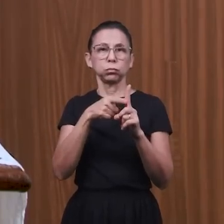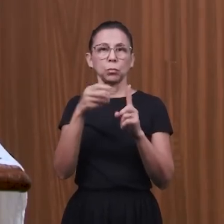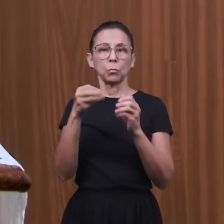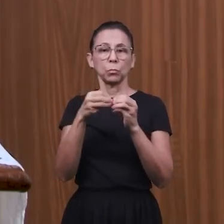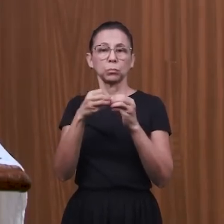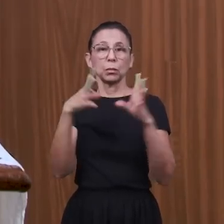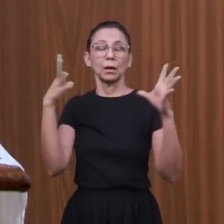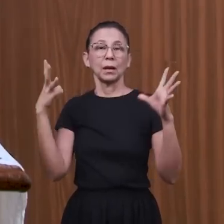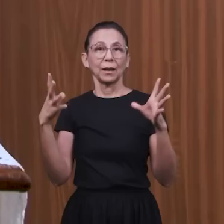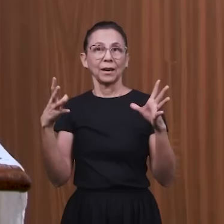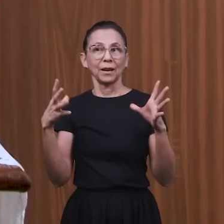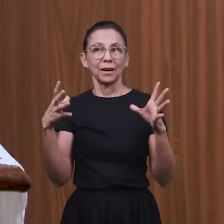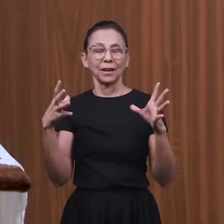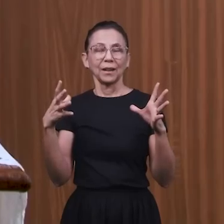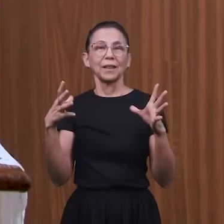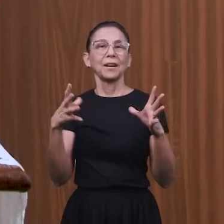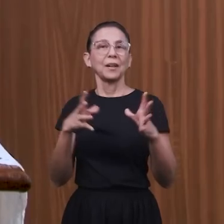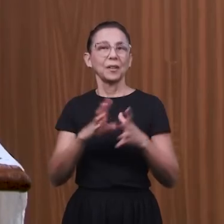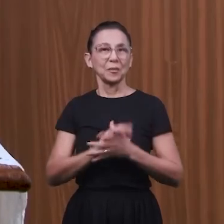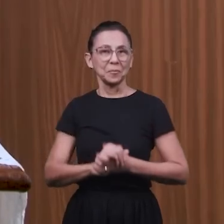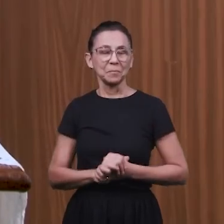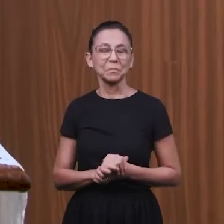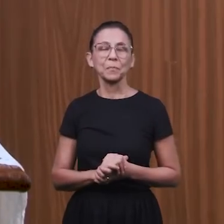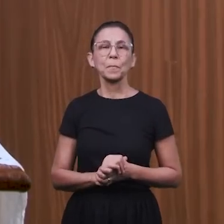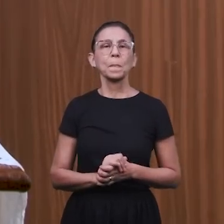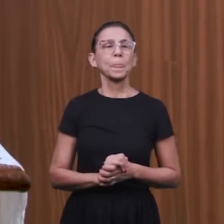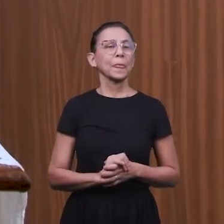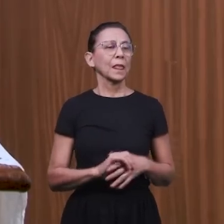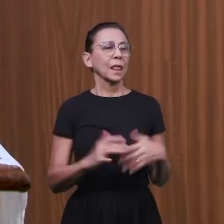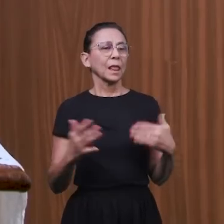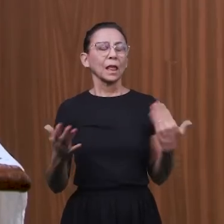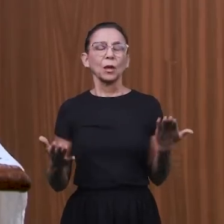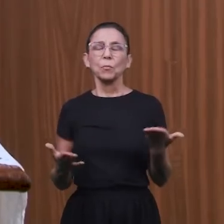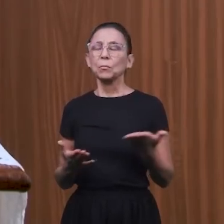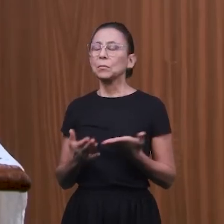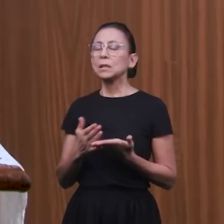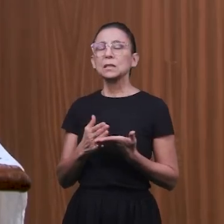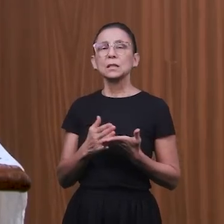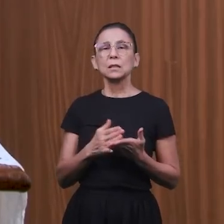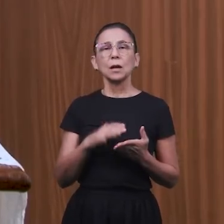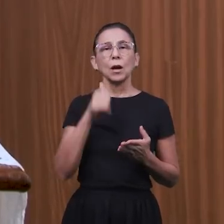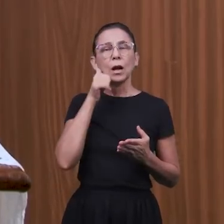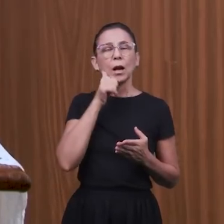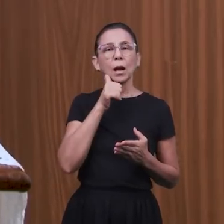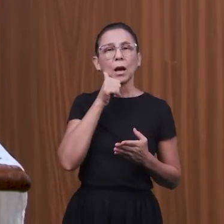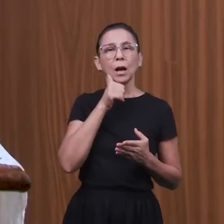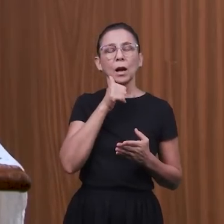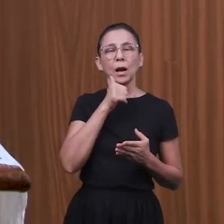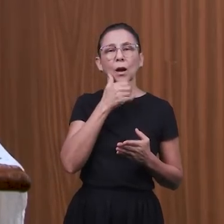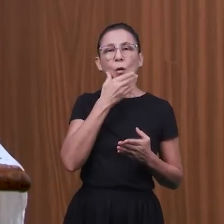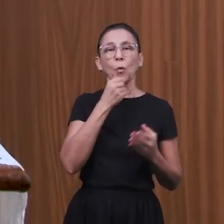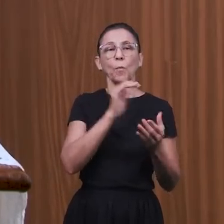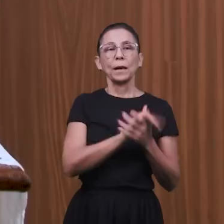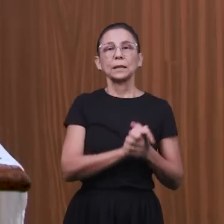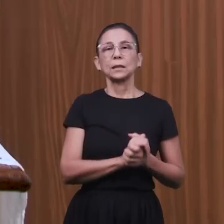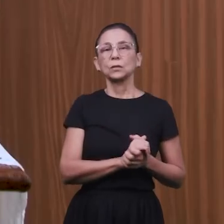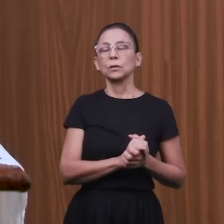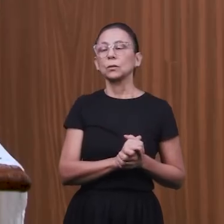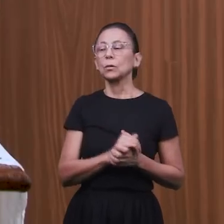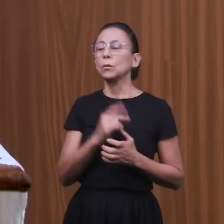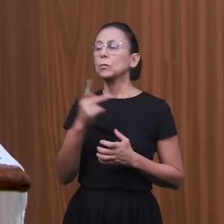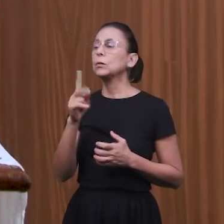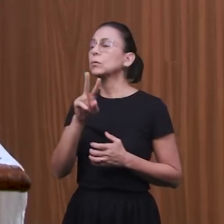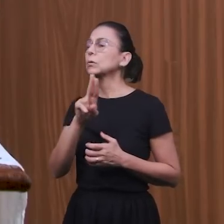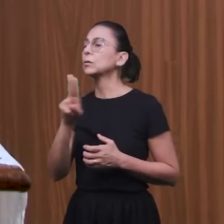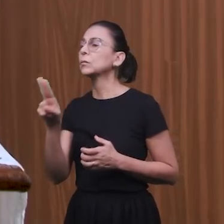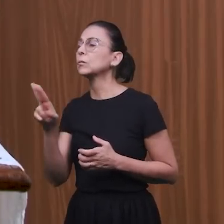Manoá, Manoá pergunta o seguinte, dentre o diálogo deles, mas qual é o teu nome? E ele responde, por que